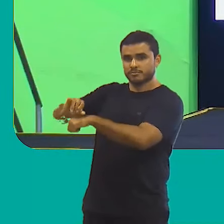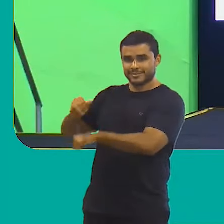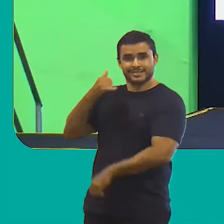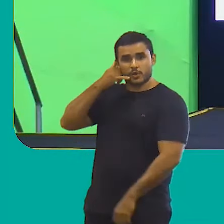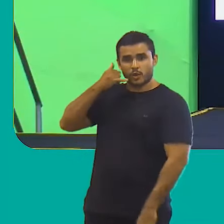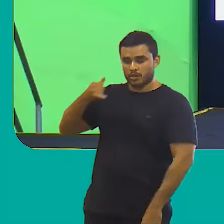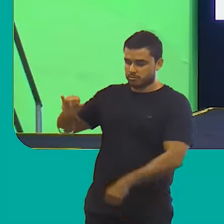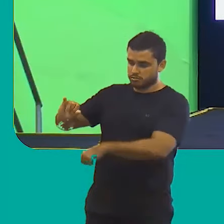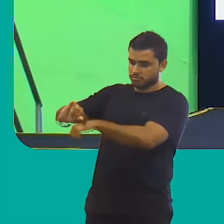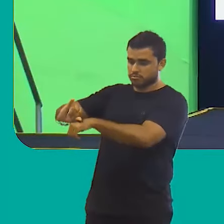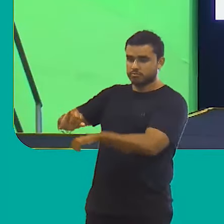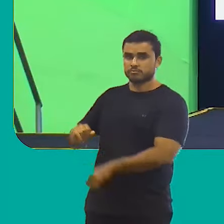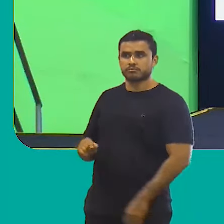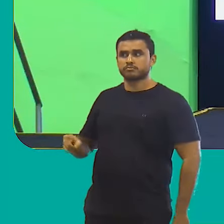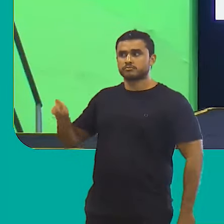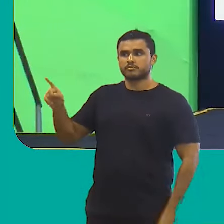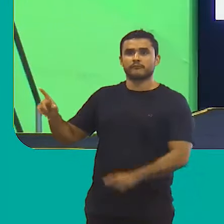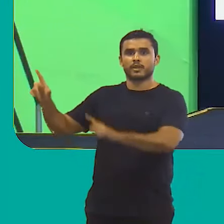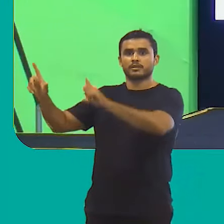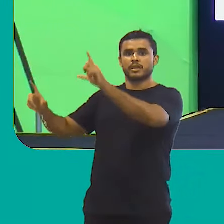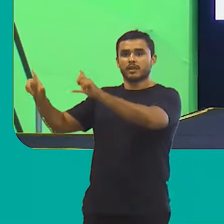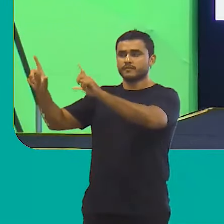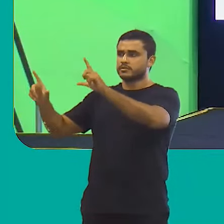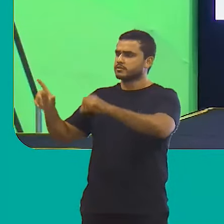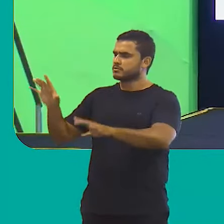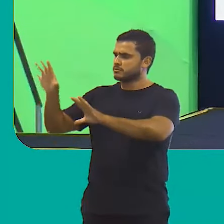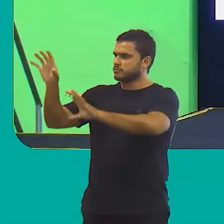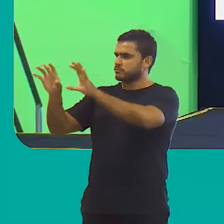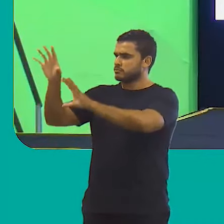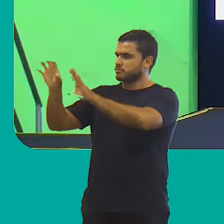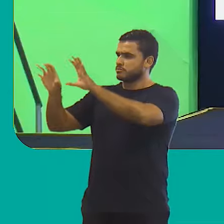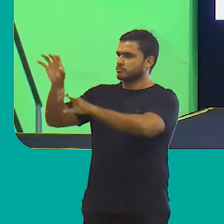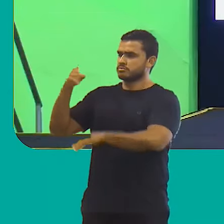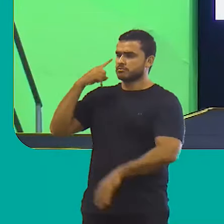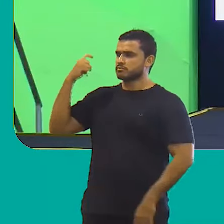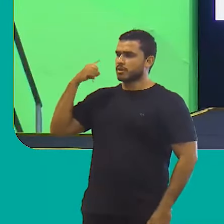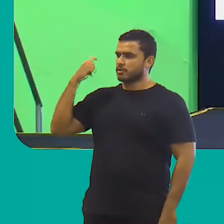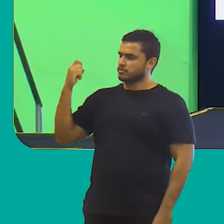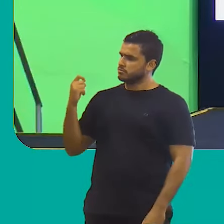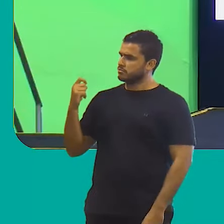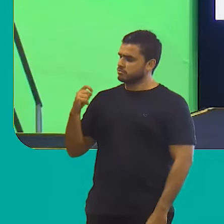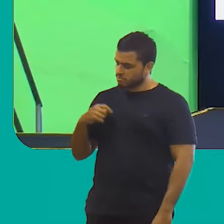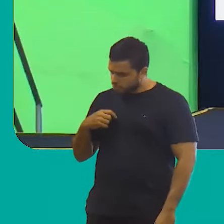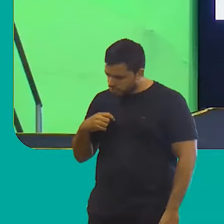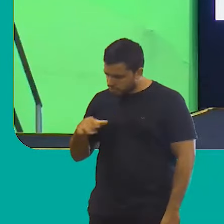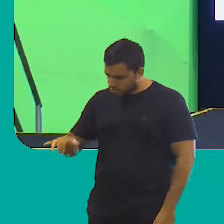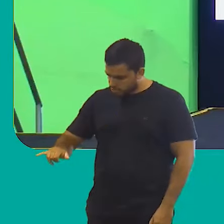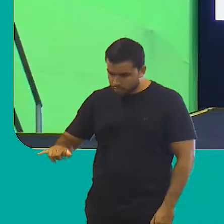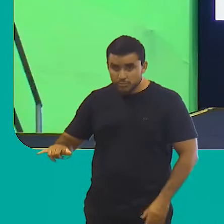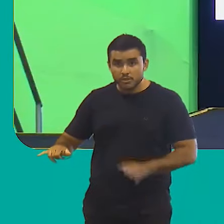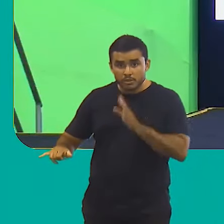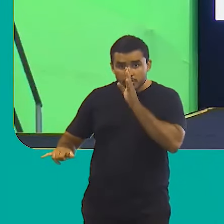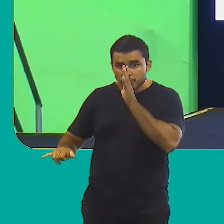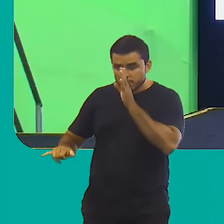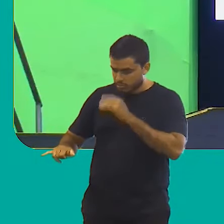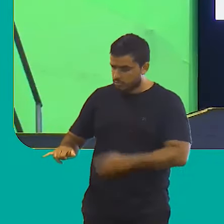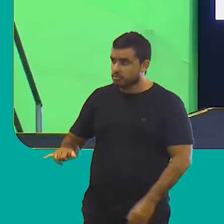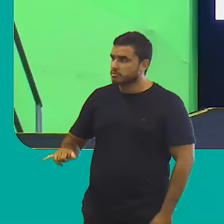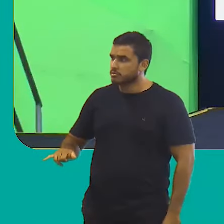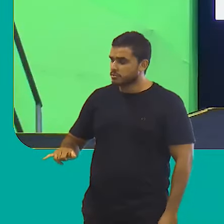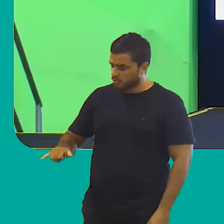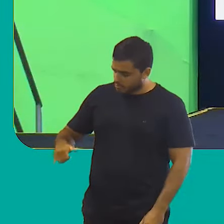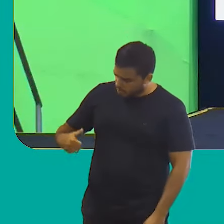esquisitos. O celular ainda nada. Mas de repente você ia ver ali o celular. Nossa, eu estou recebendo uma